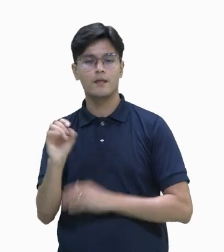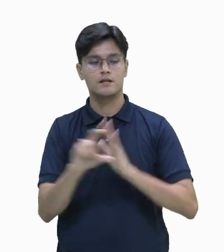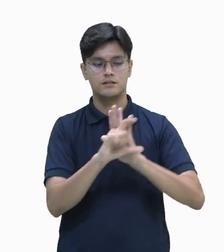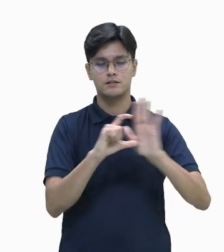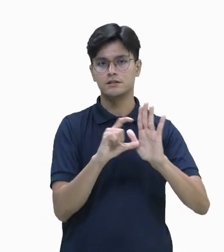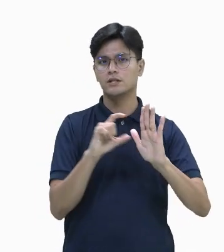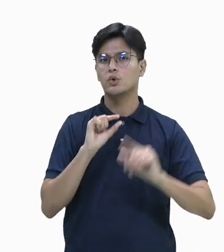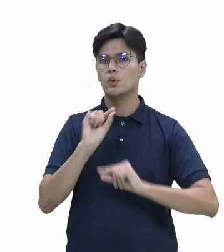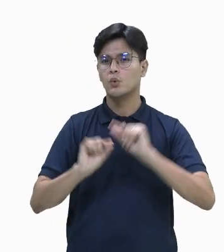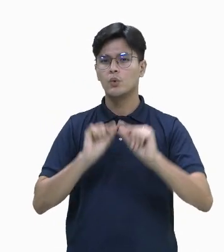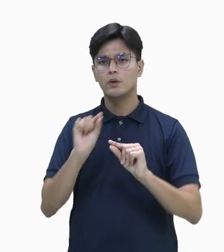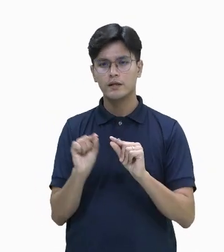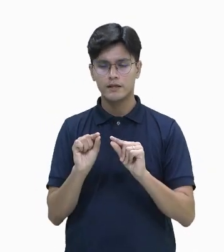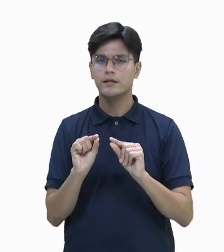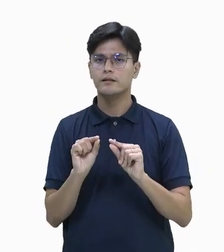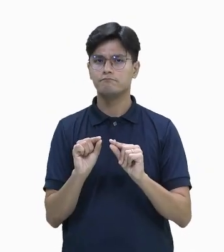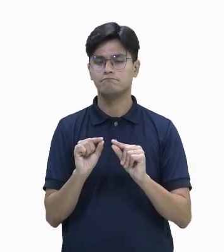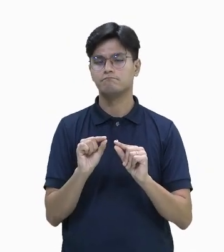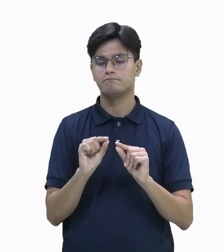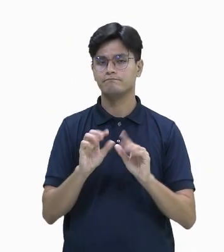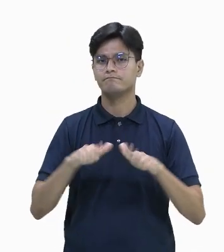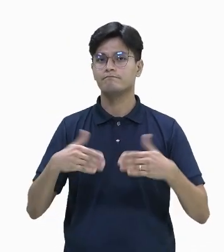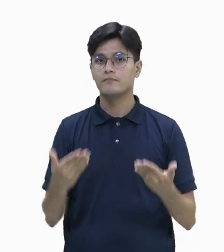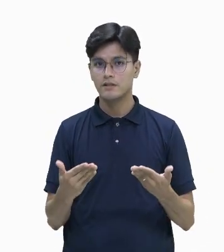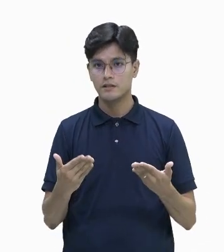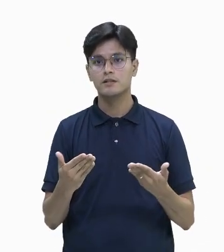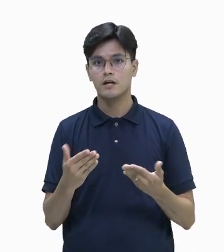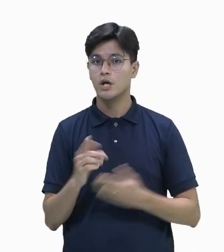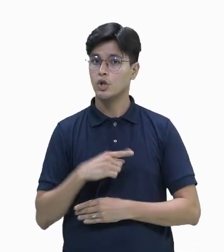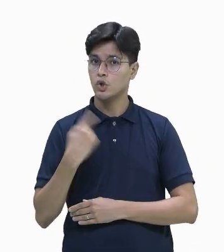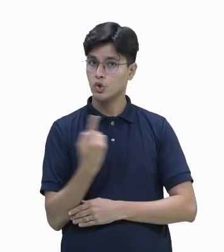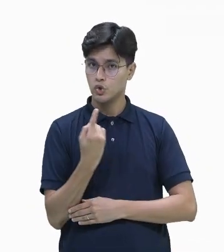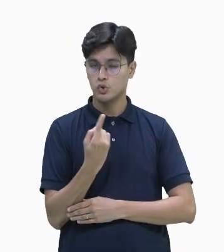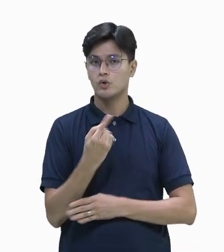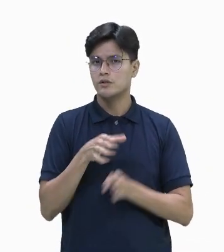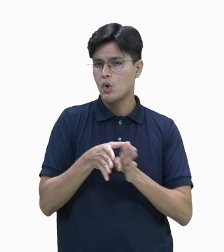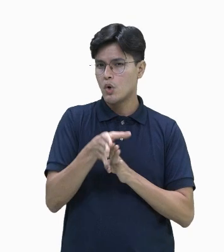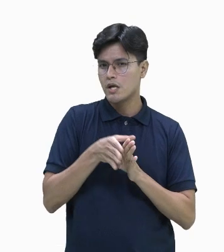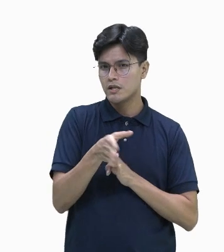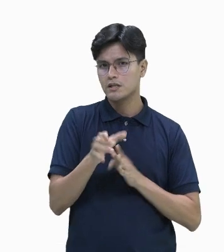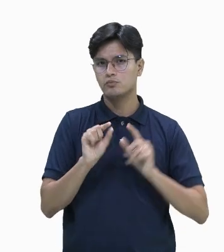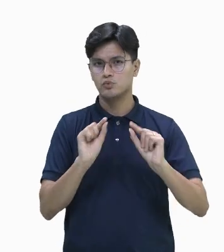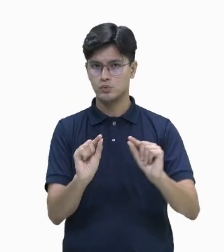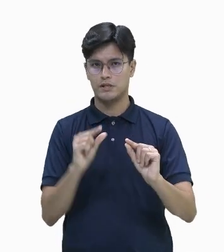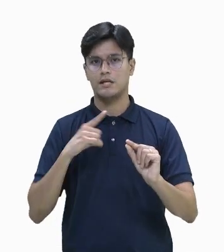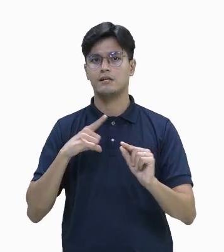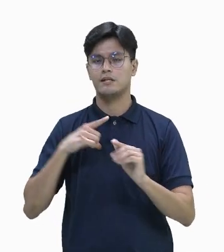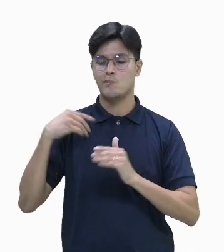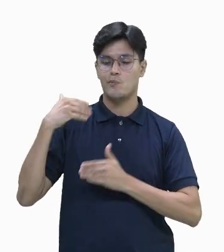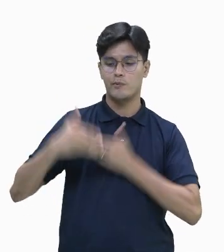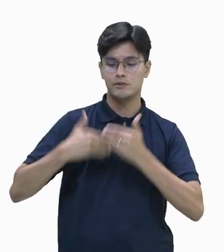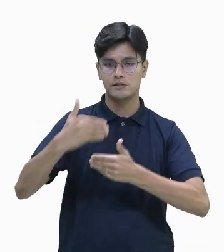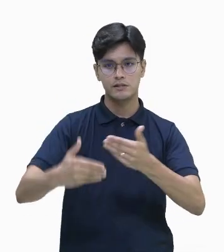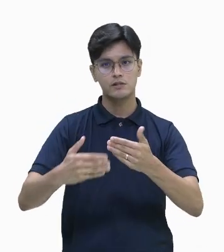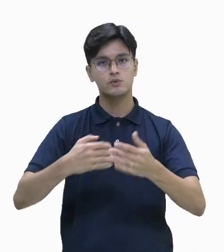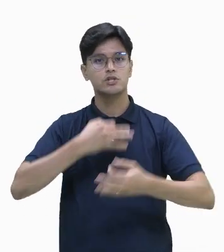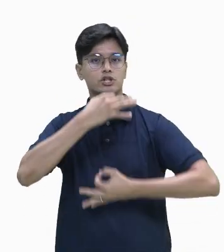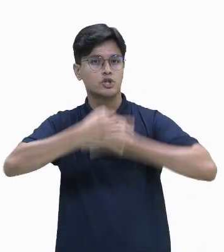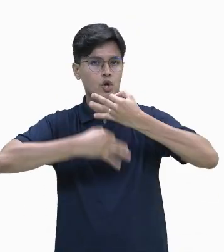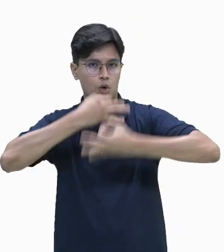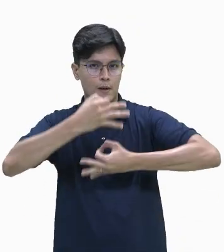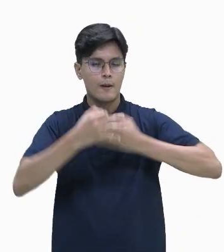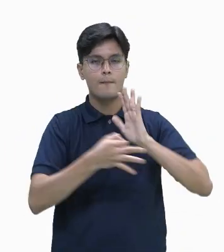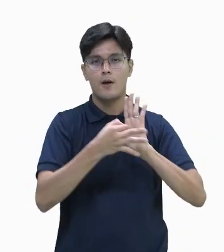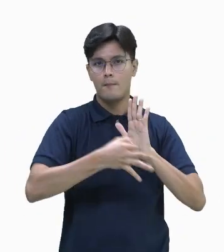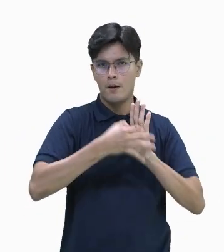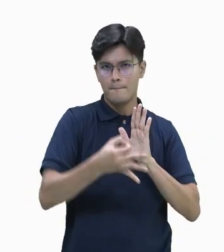preferencialmente, nós, então, recomendamos que seja, de fato, esse processo de argumentação, de